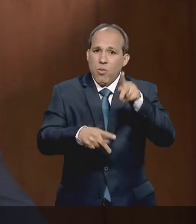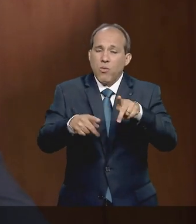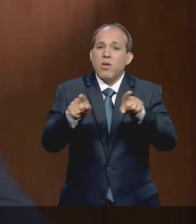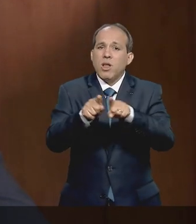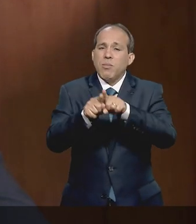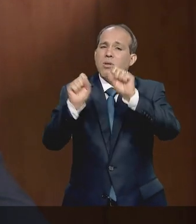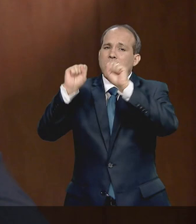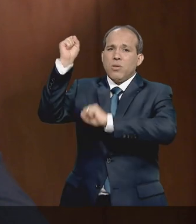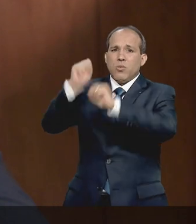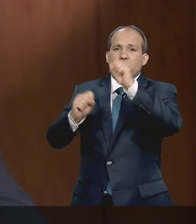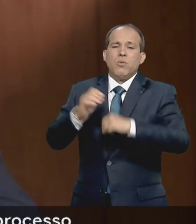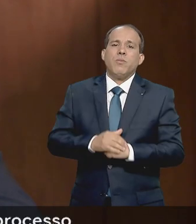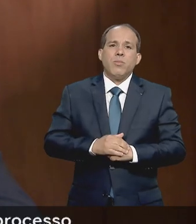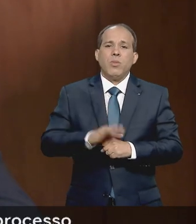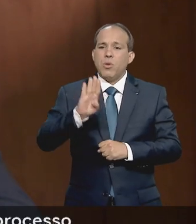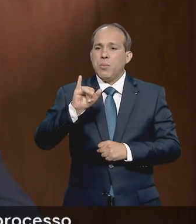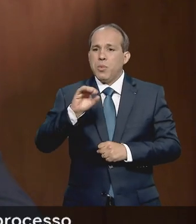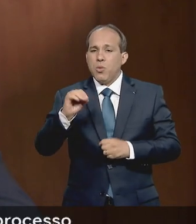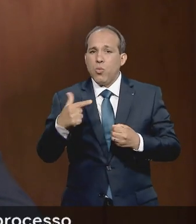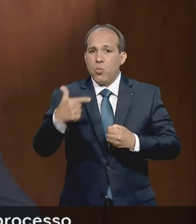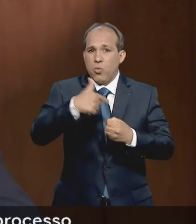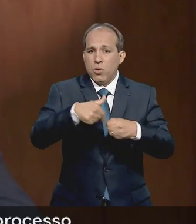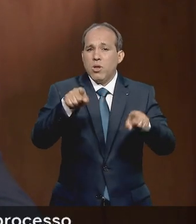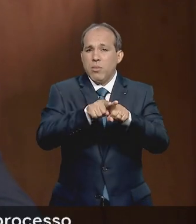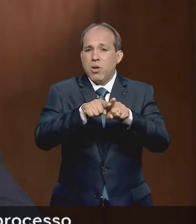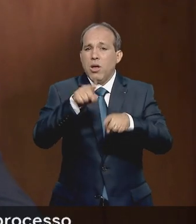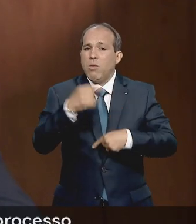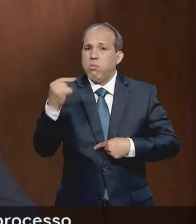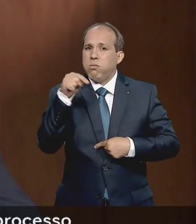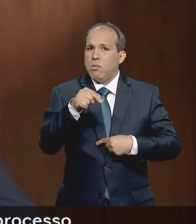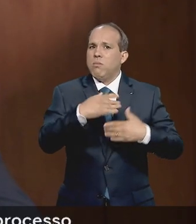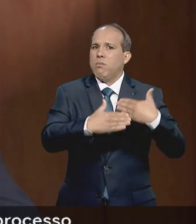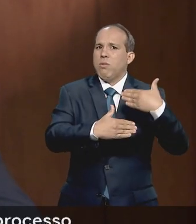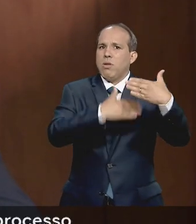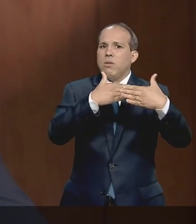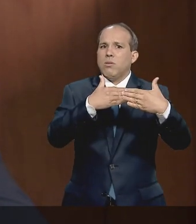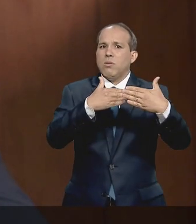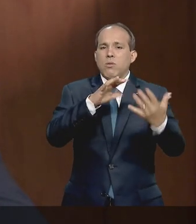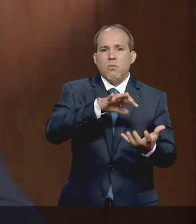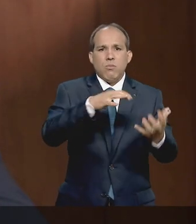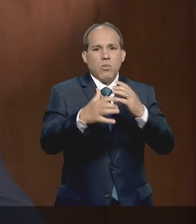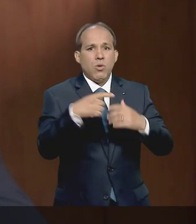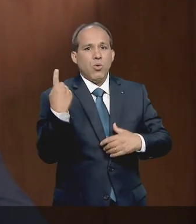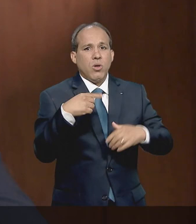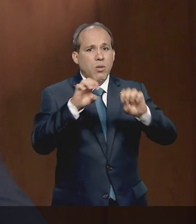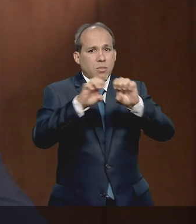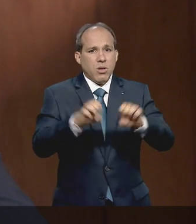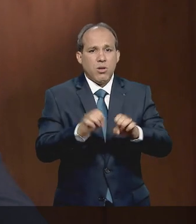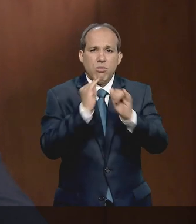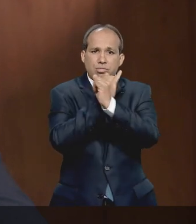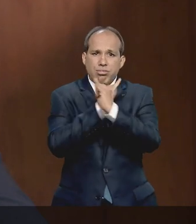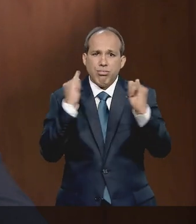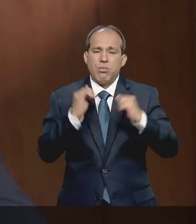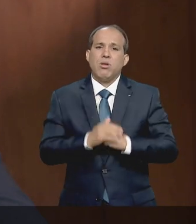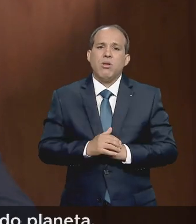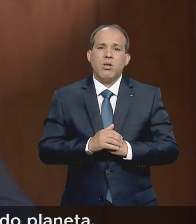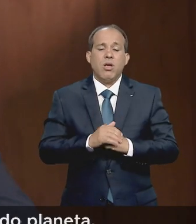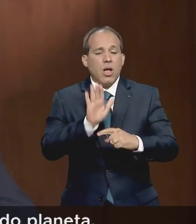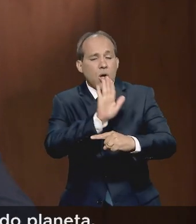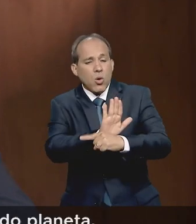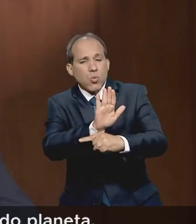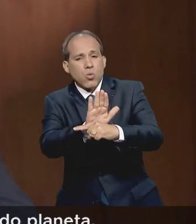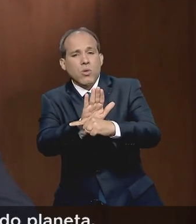população em indústria os biocom e também são essenciais nesse processo e reforma de nossa matriz energética